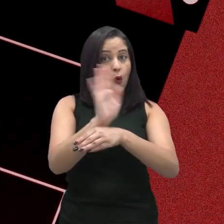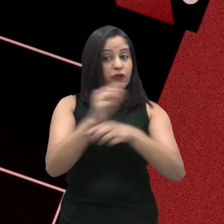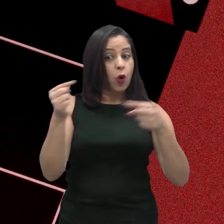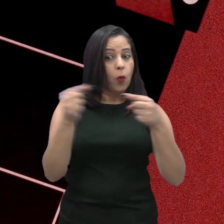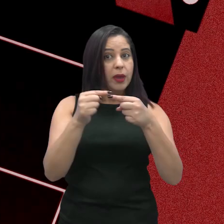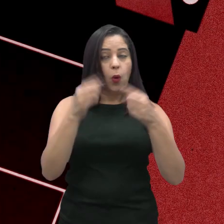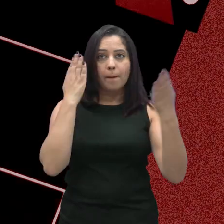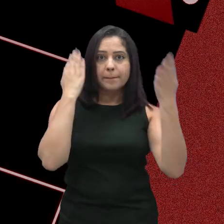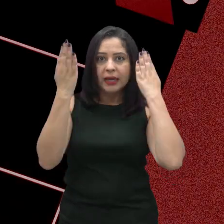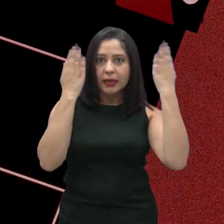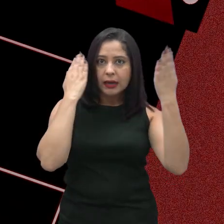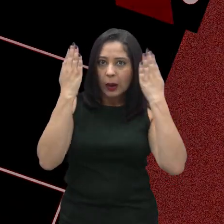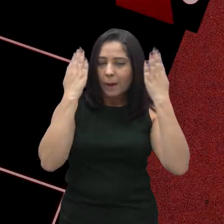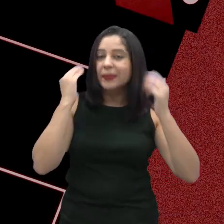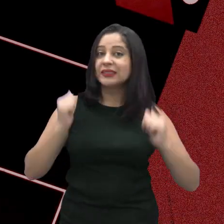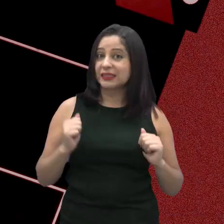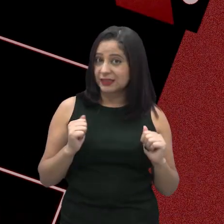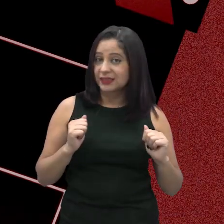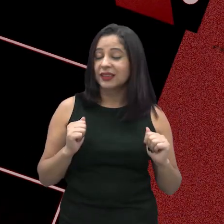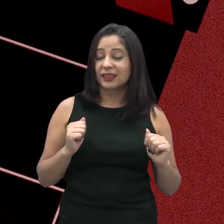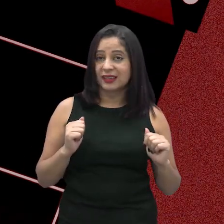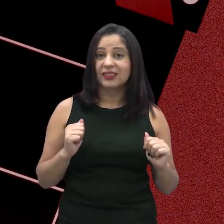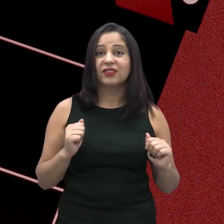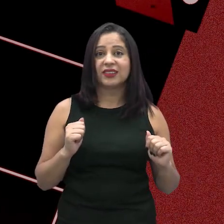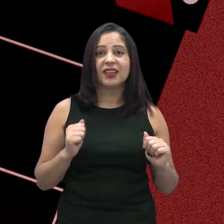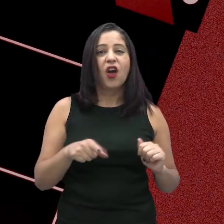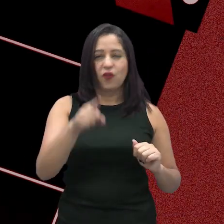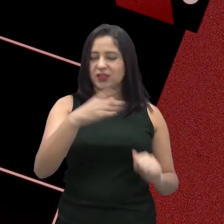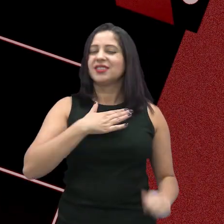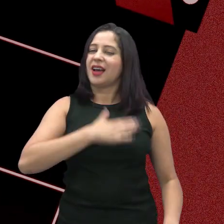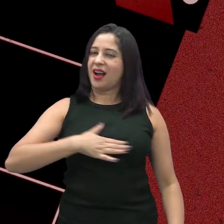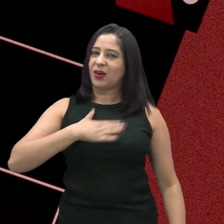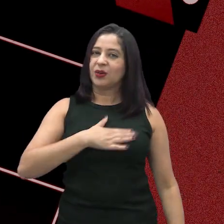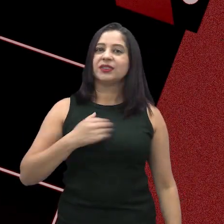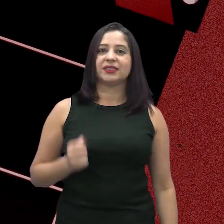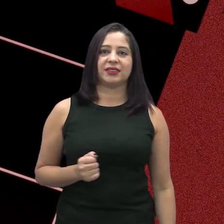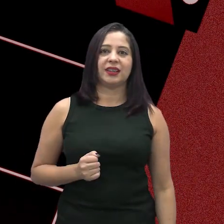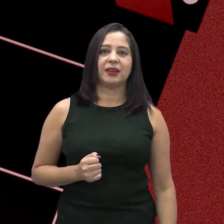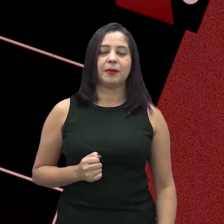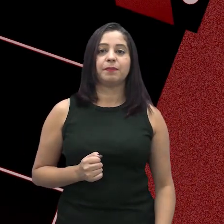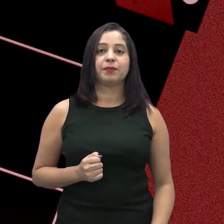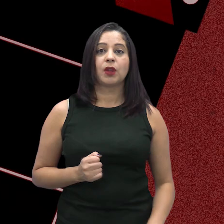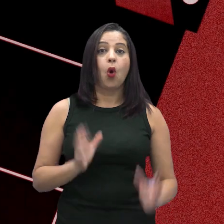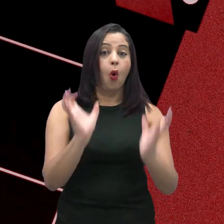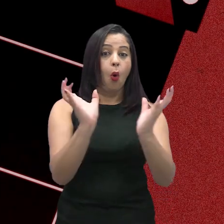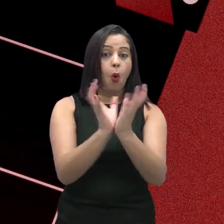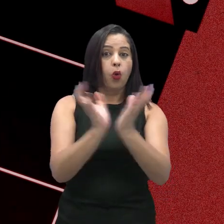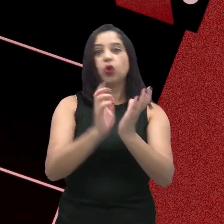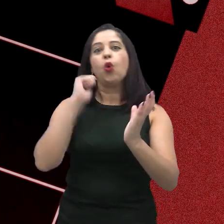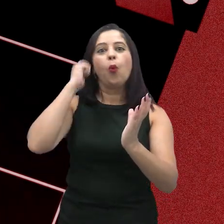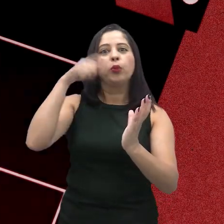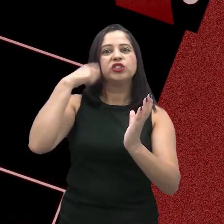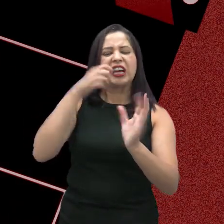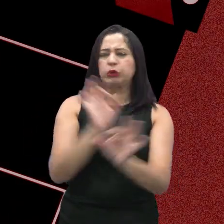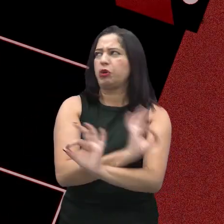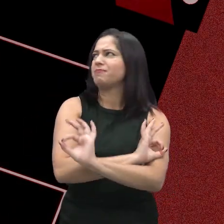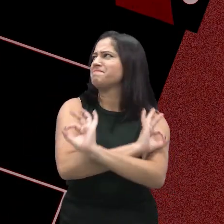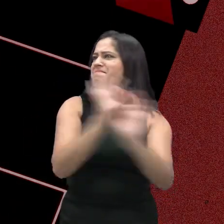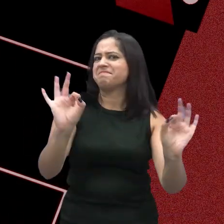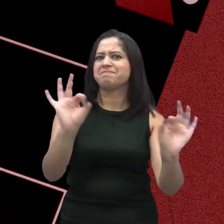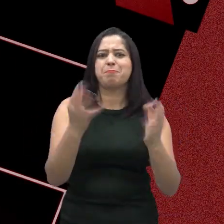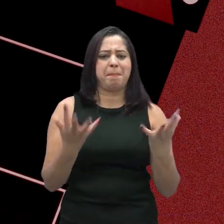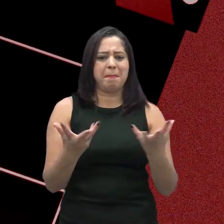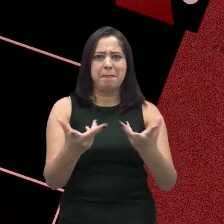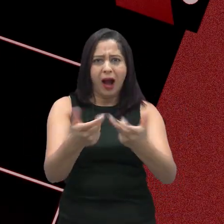se interessa aí por esse assunto vai gostar bastante. O elenco também é nota 10, vale muito a